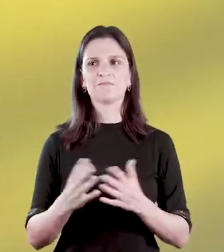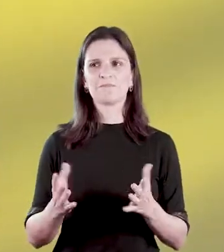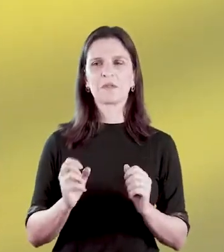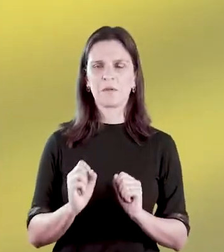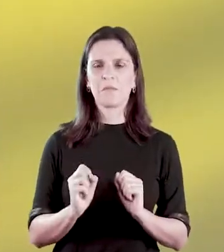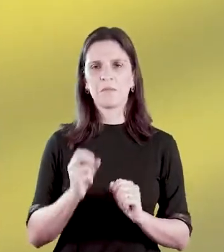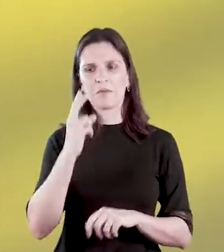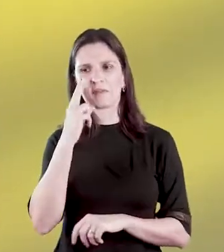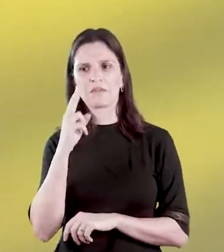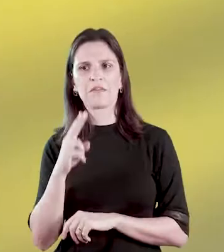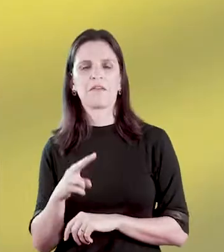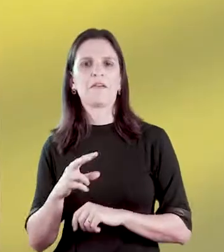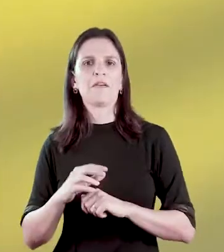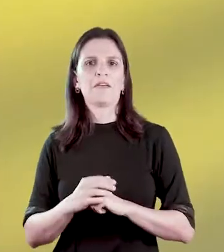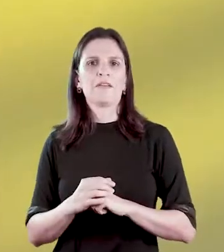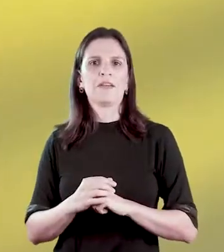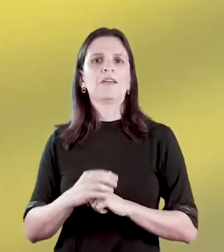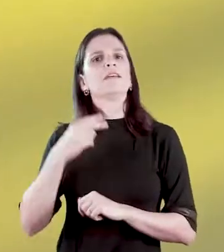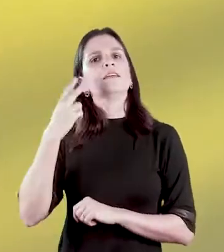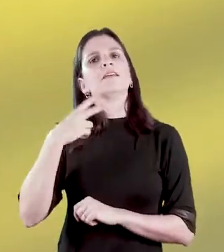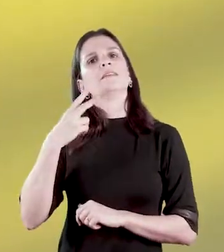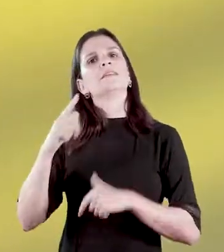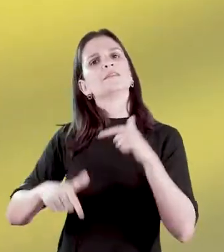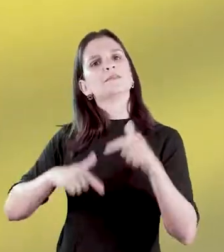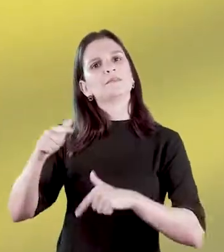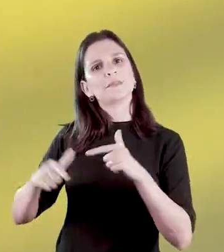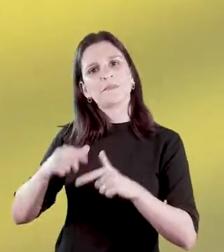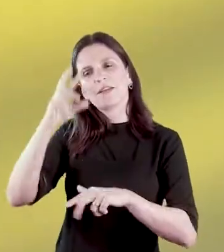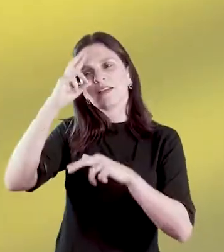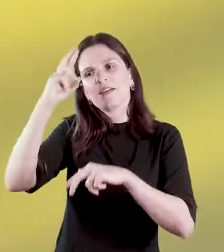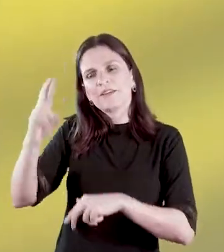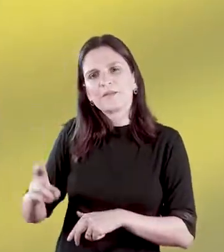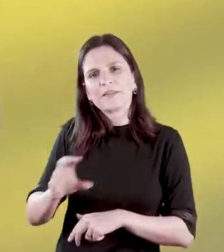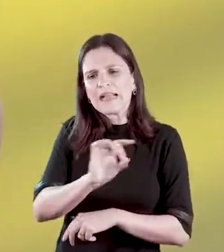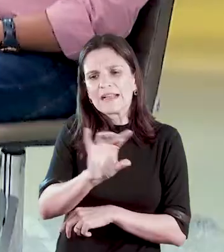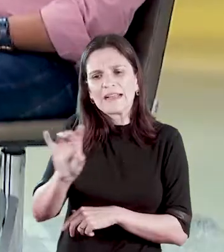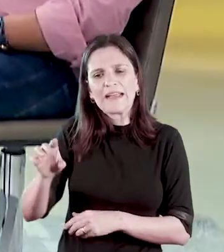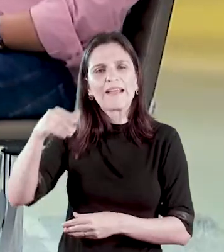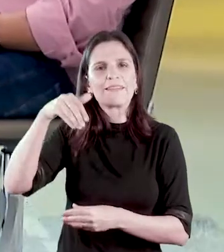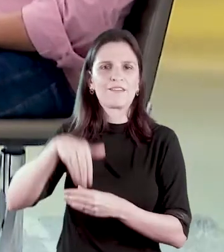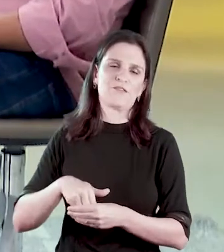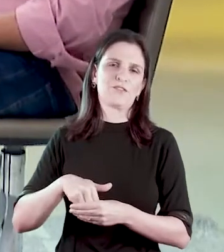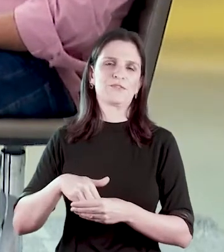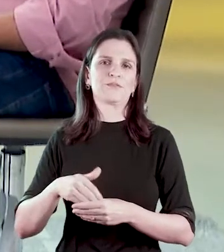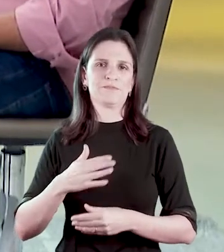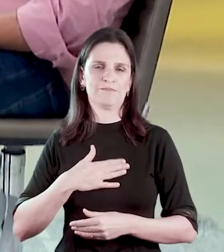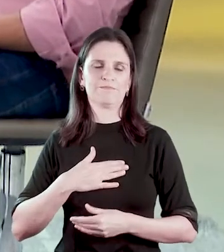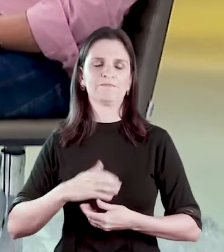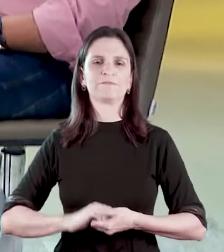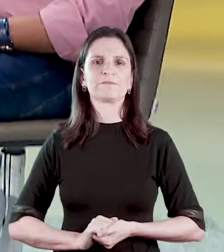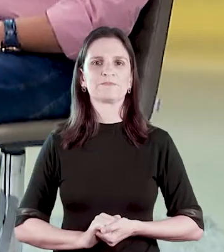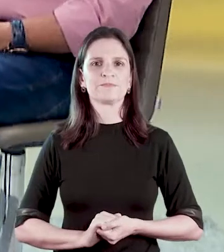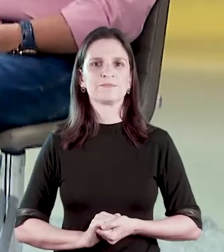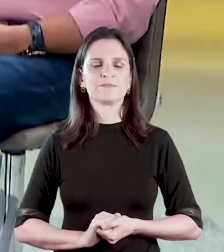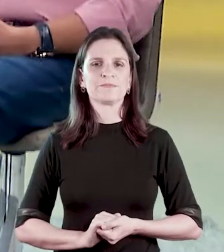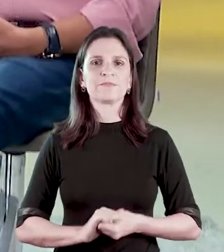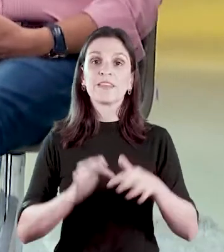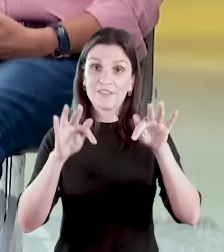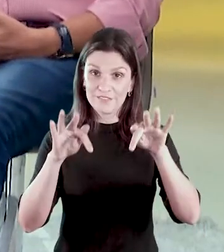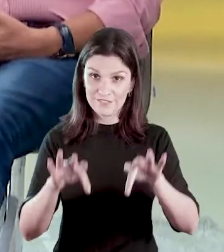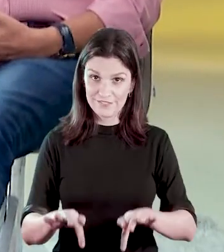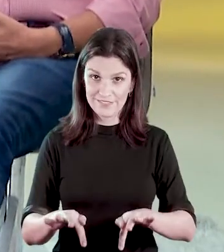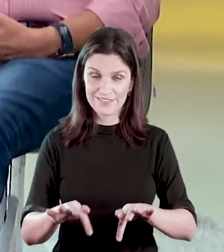pode esperar de mim um vereador atuante presente e acima de tudo respeito o voto que recebeu um ótimo trabalho para você Vereador